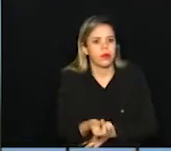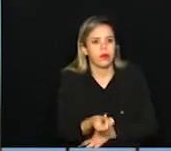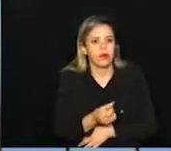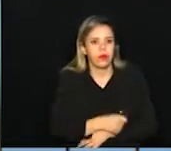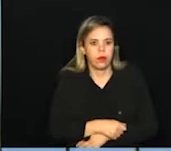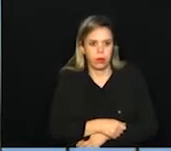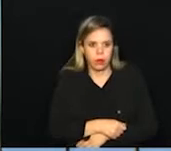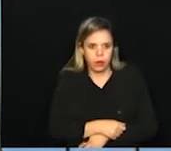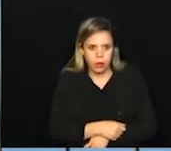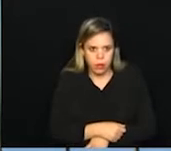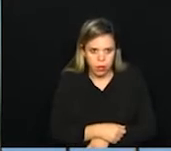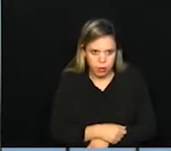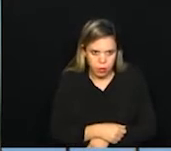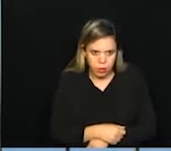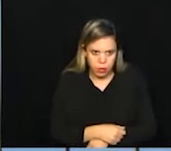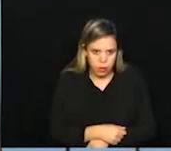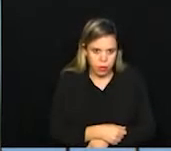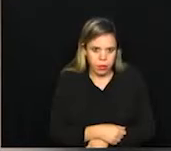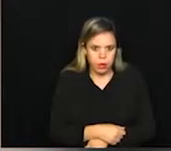16.